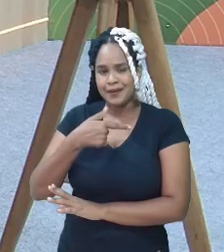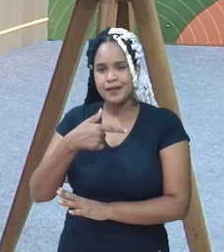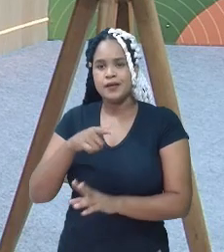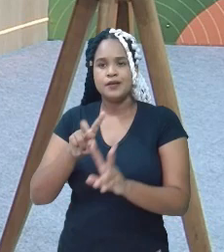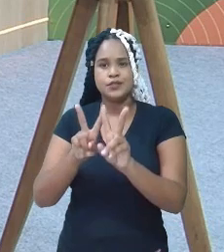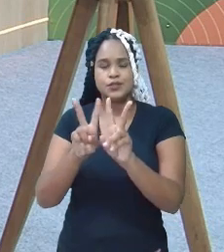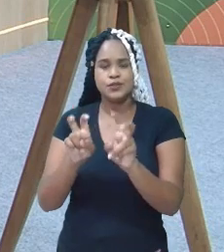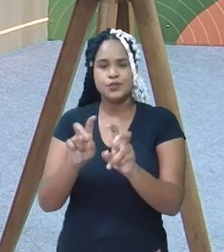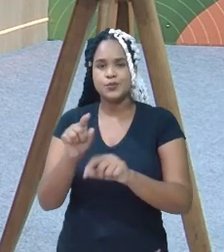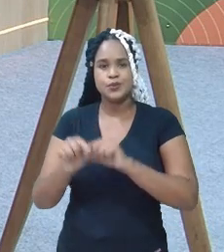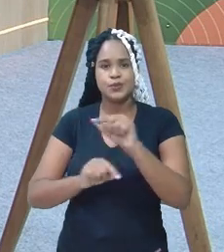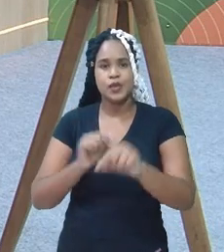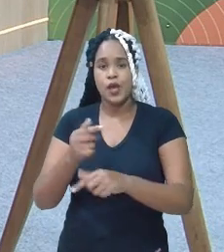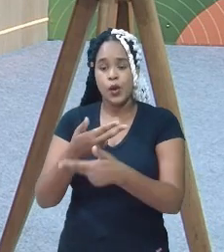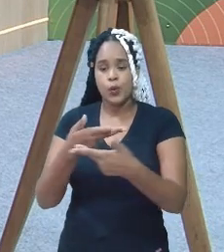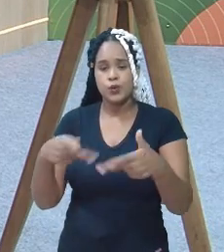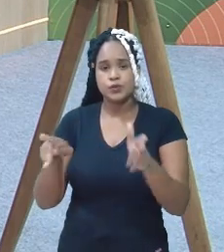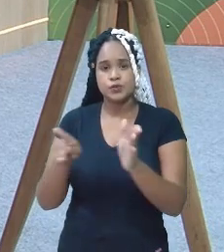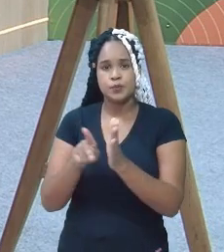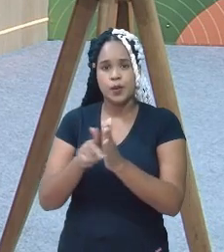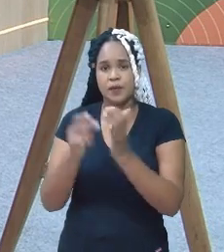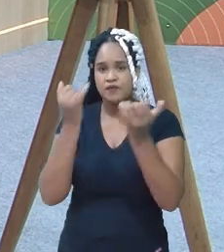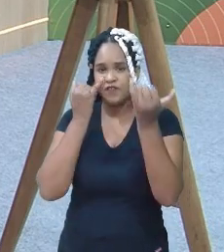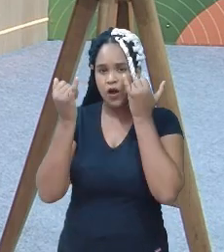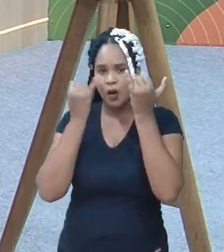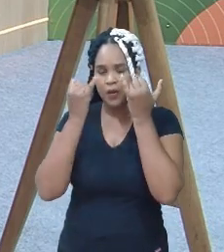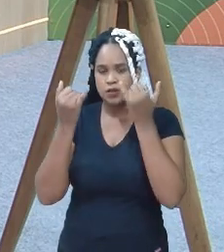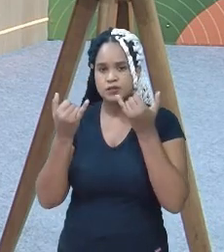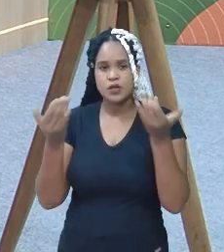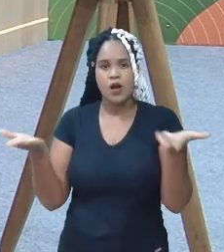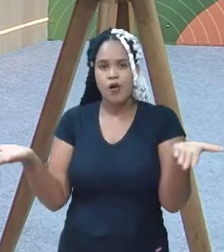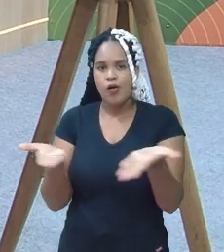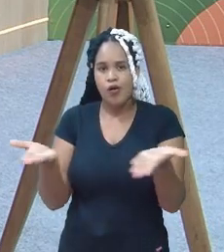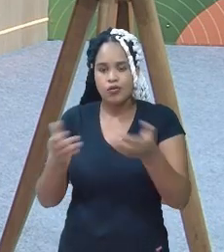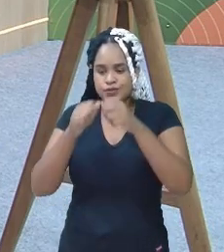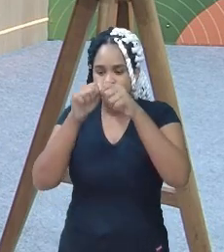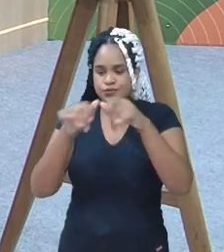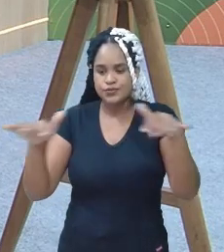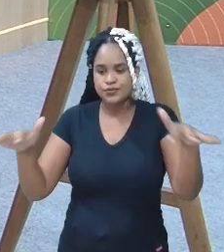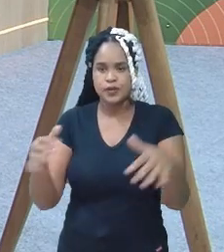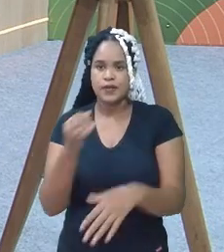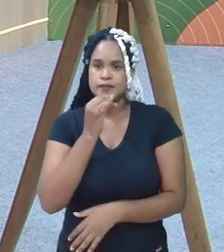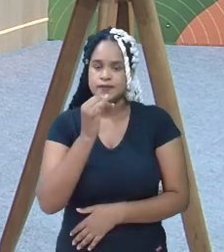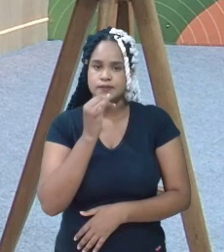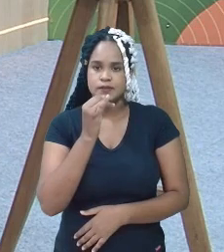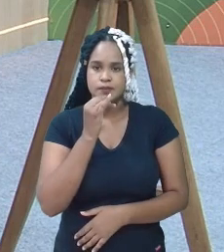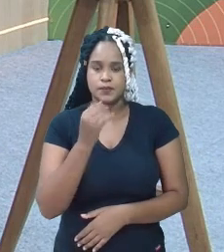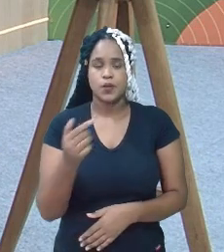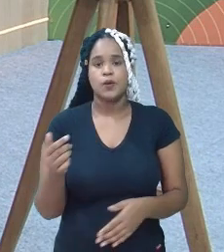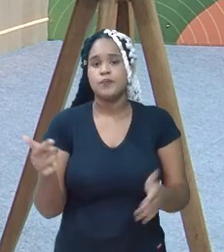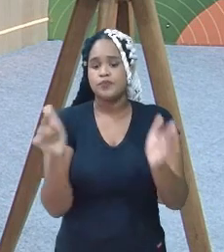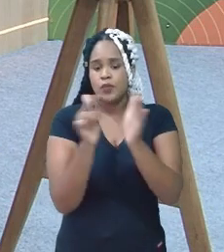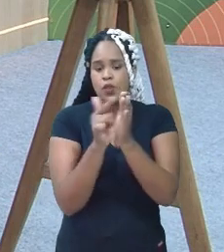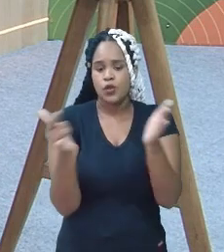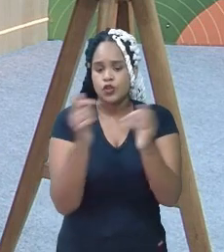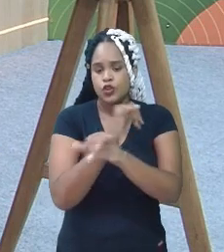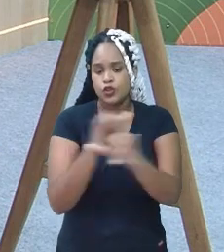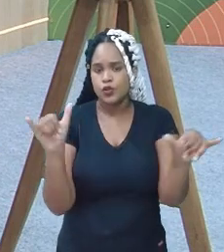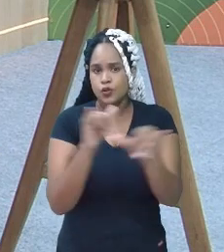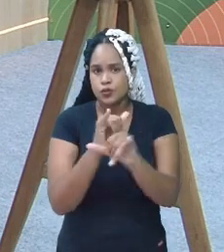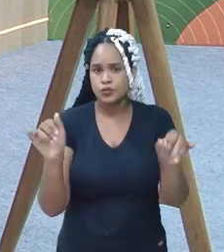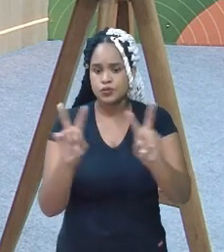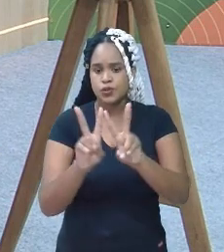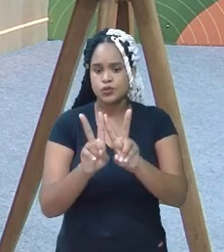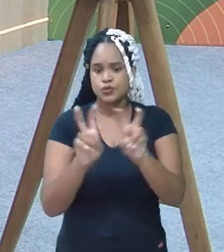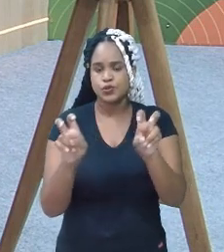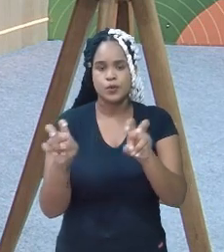uma atividade para casa, ou até mesmo na sala. O professor mostra notícias do dia ou da semana